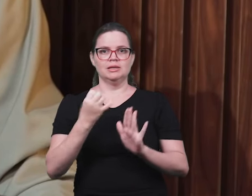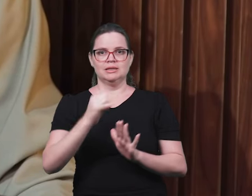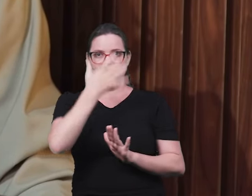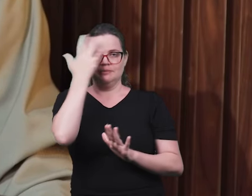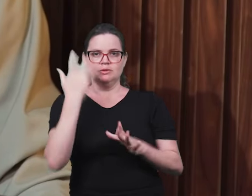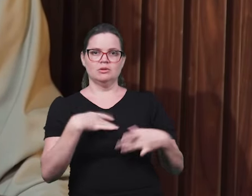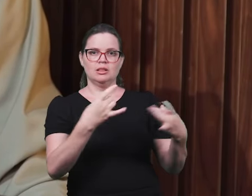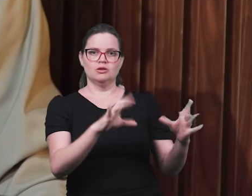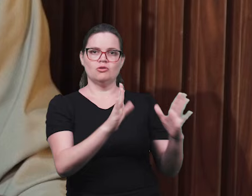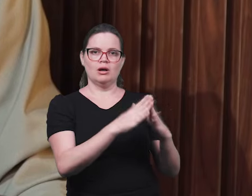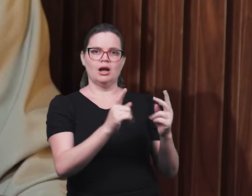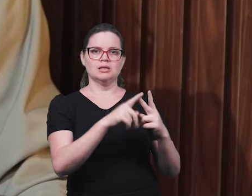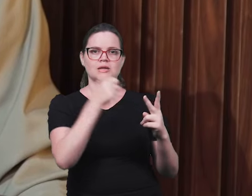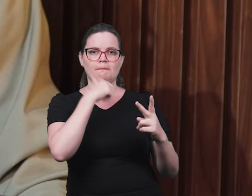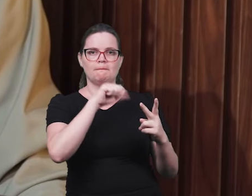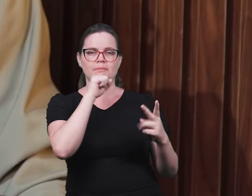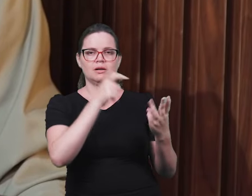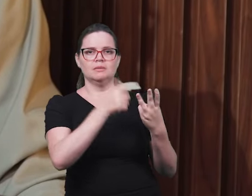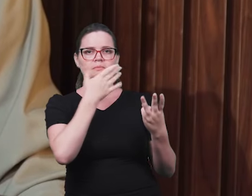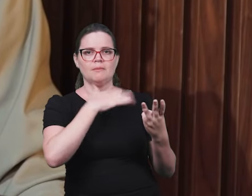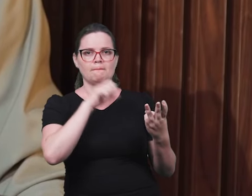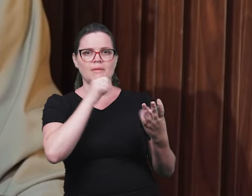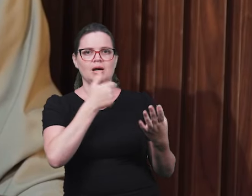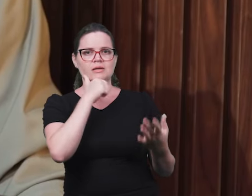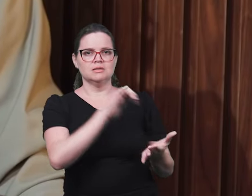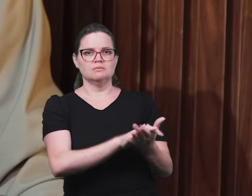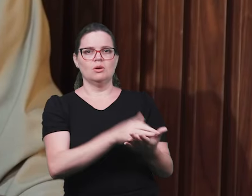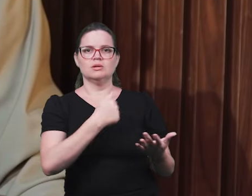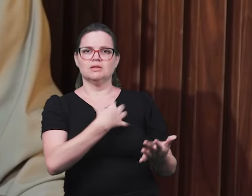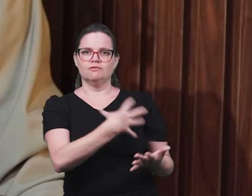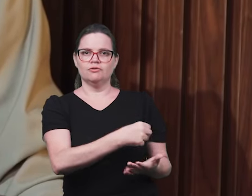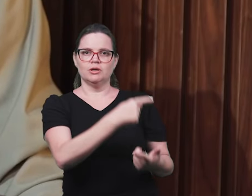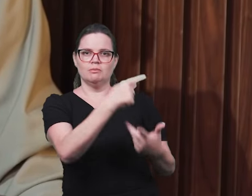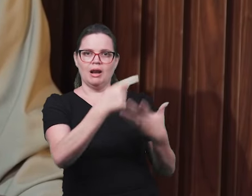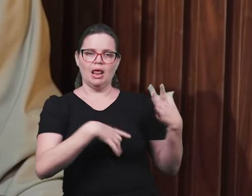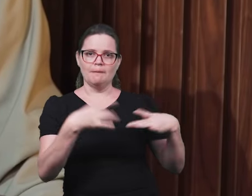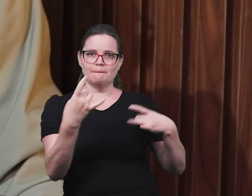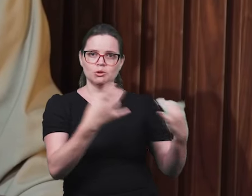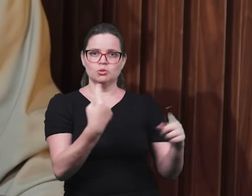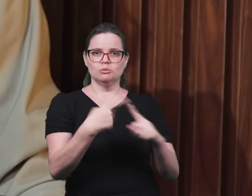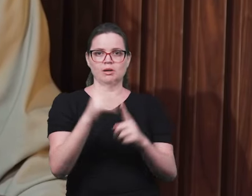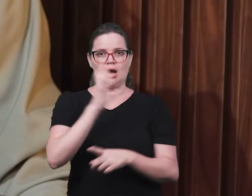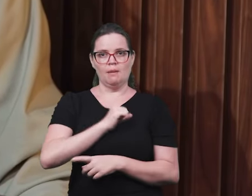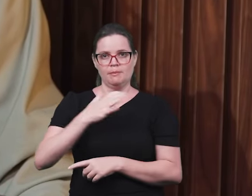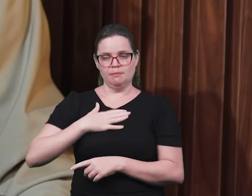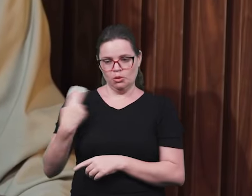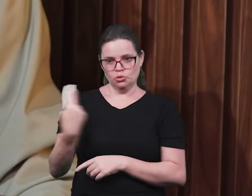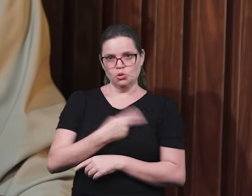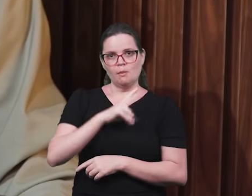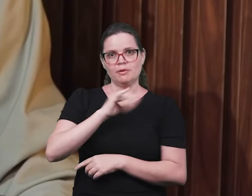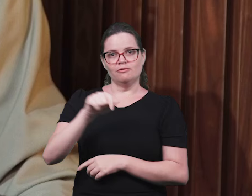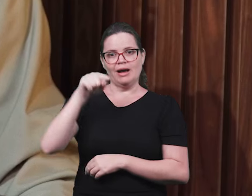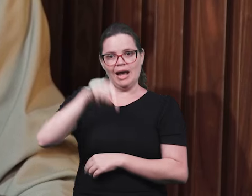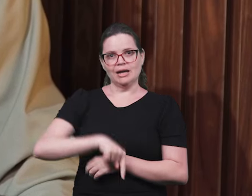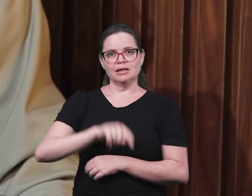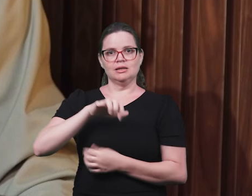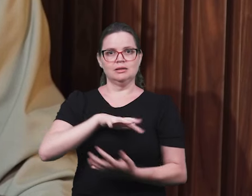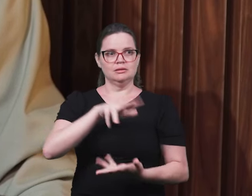casas, ou irmãos, ou irmãs, ou pai, ou mãe, ou mulher, ou filhos, ou terras, por amor do meu nome, receberá 100 vezes